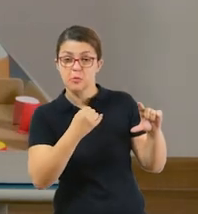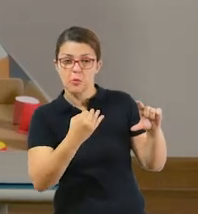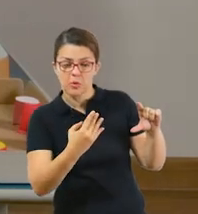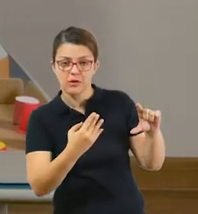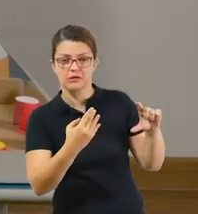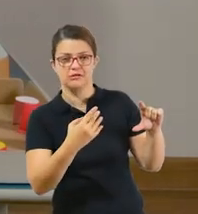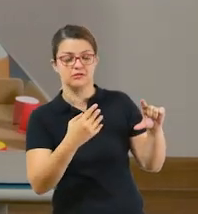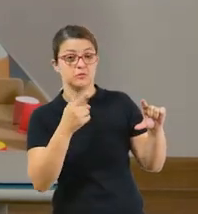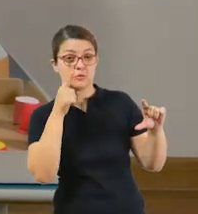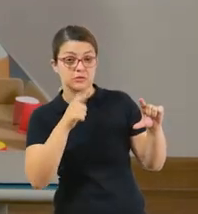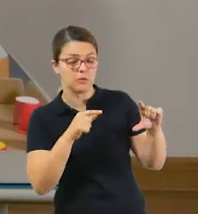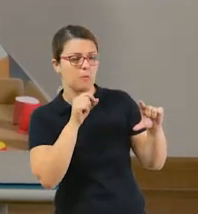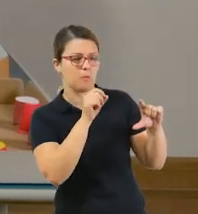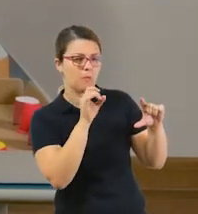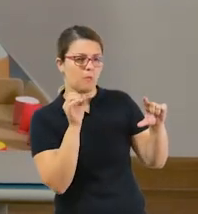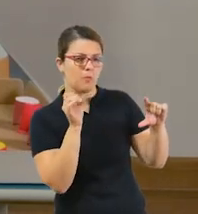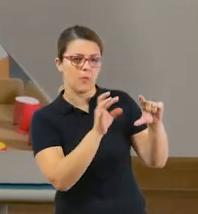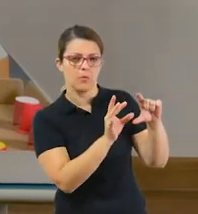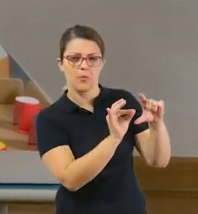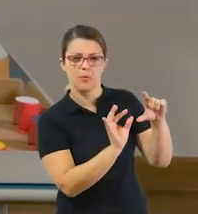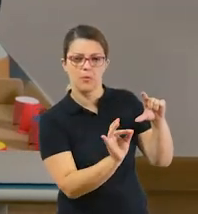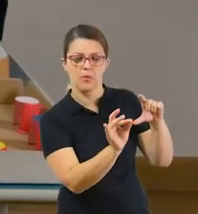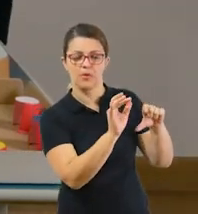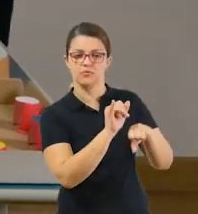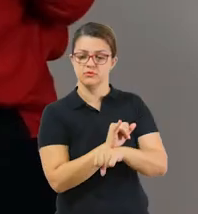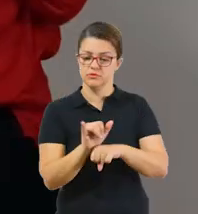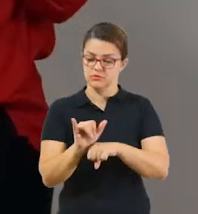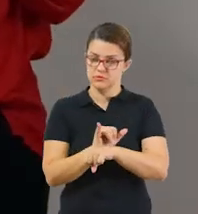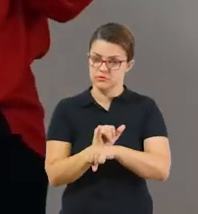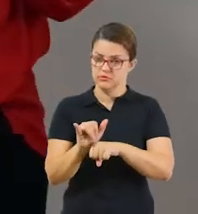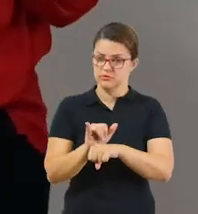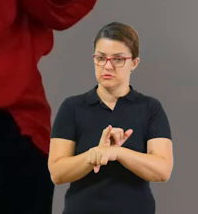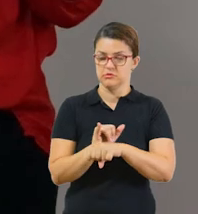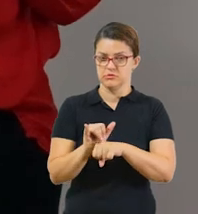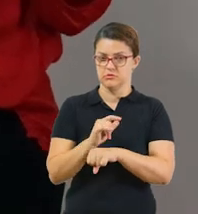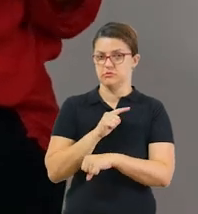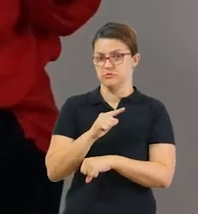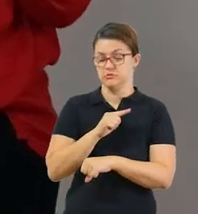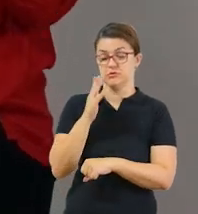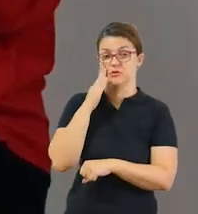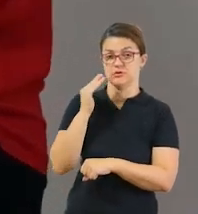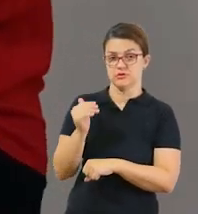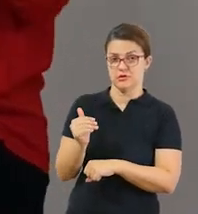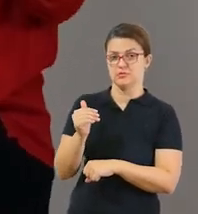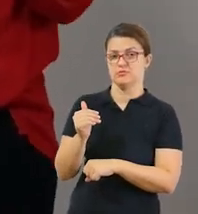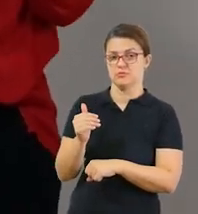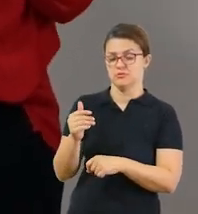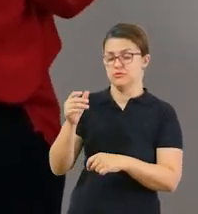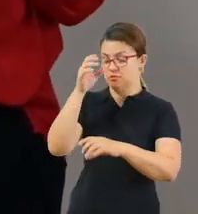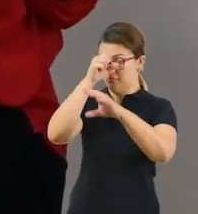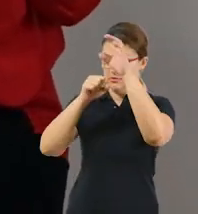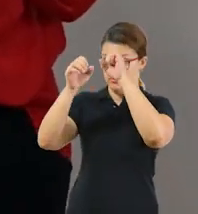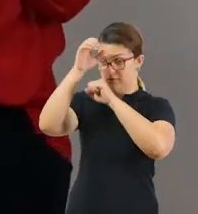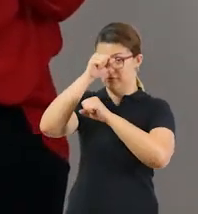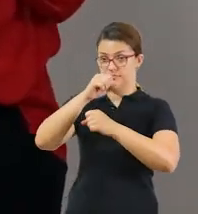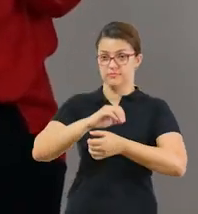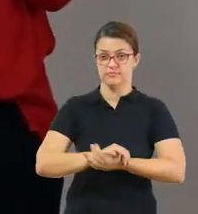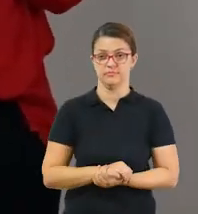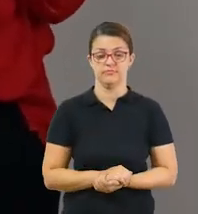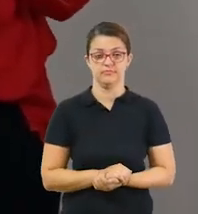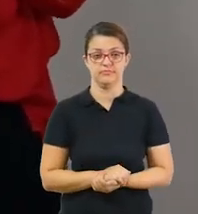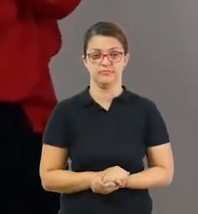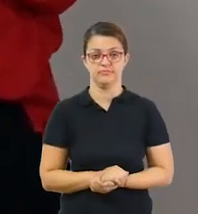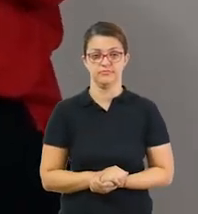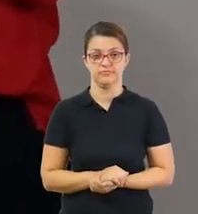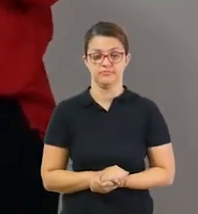Aí você pede para ela tirar azul, ela vai lá e vai tirar azul. Você vai moldando e testando as estratégias que o seu filho tem e o que ela